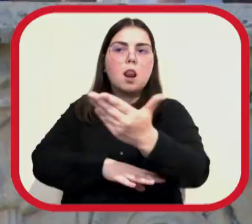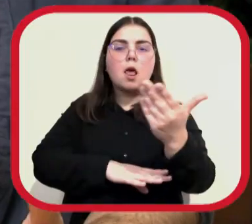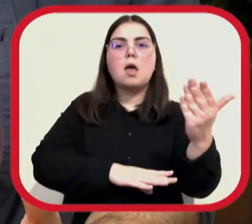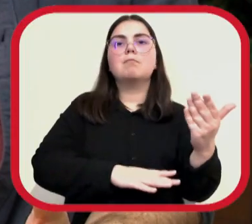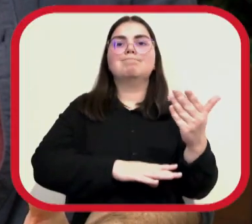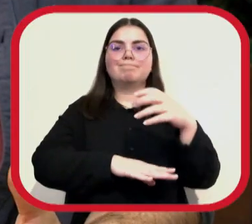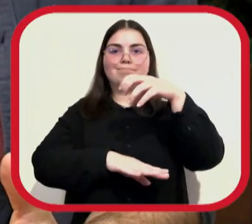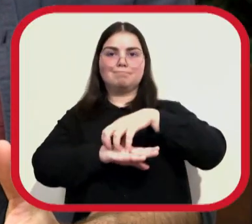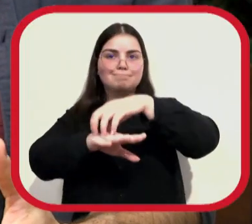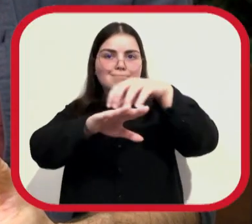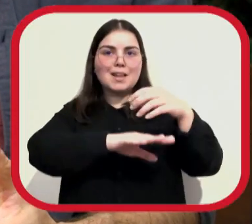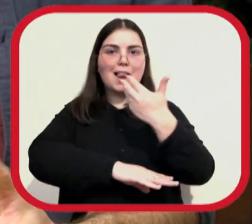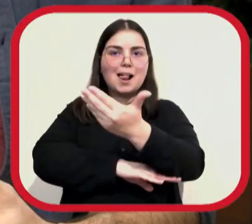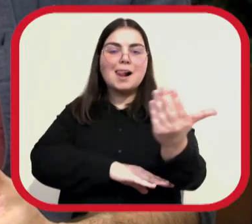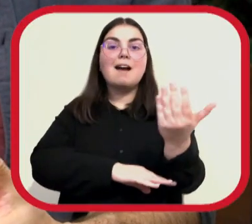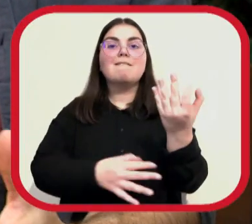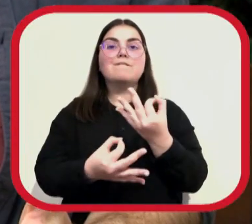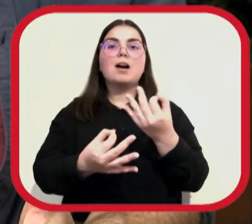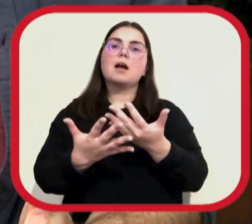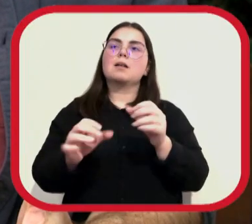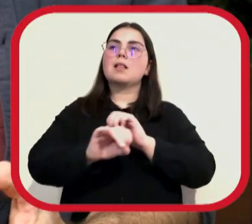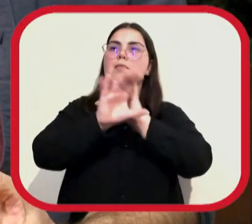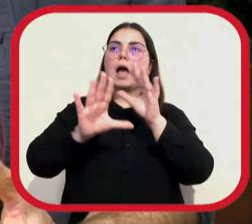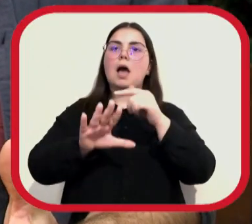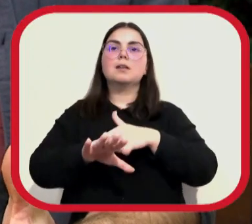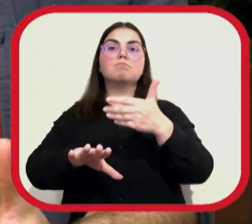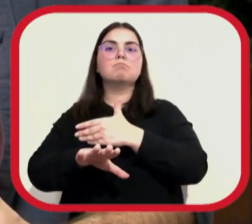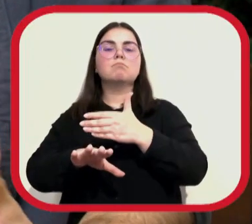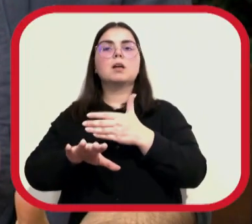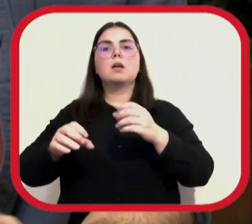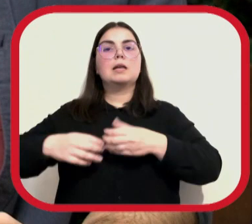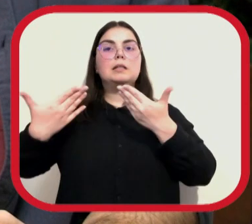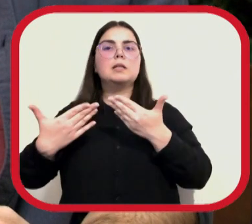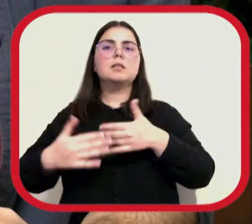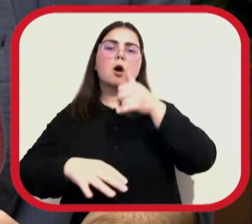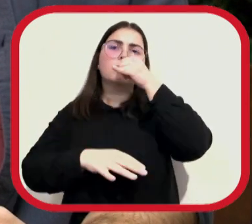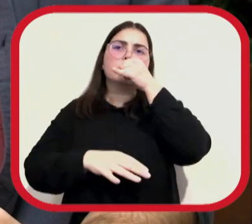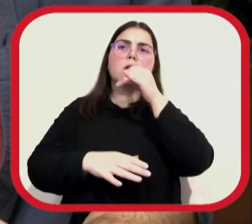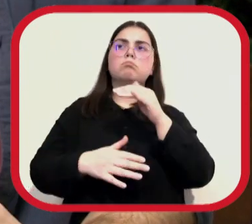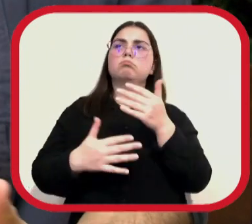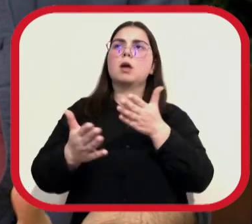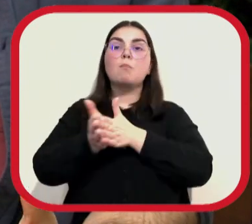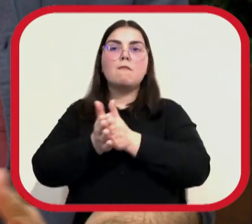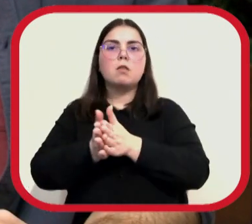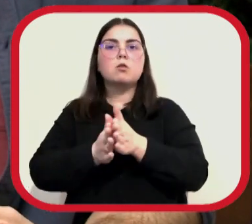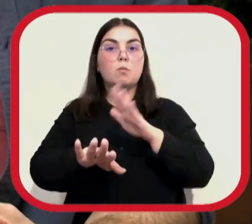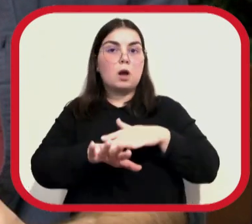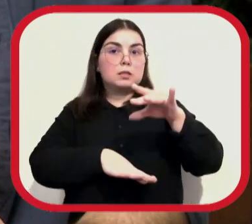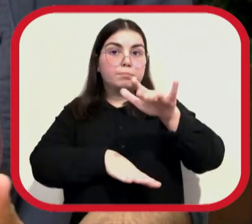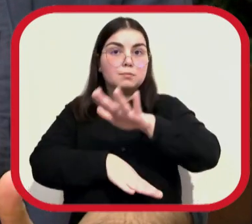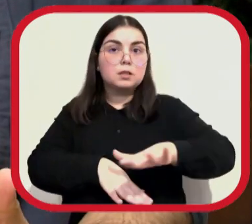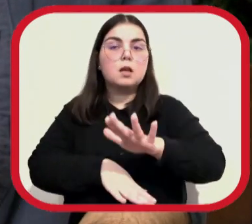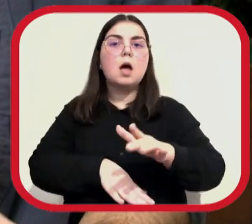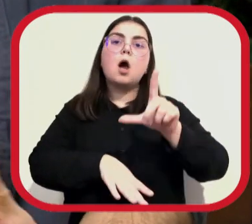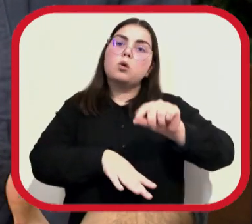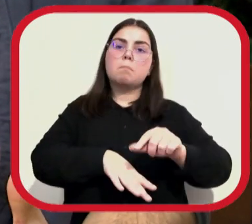evidente, nós, numa fase inicial, creio que o Pastel de Belém beneficiou muito dessa localização e continua a beneficiar hoje em dia,